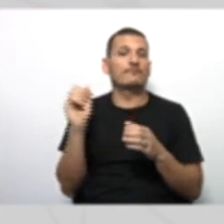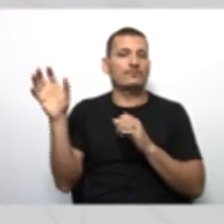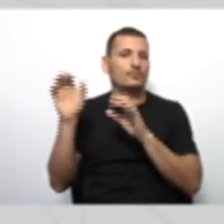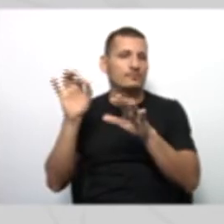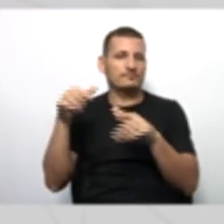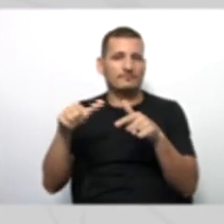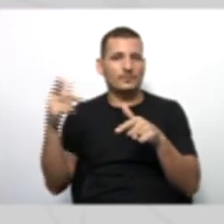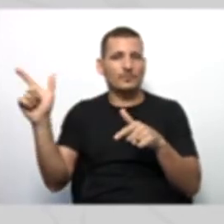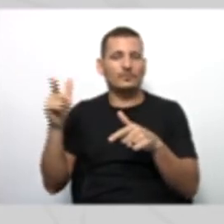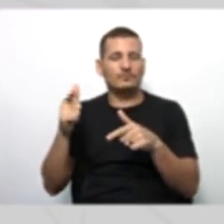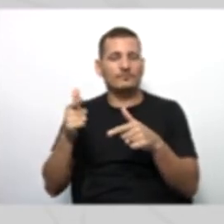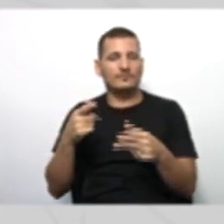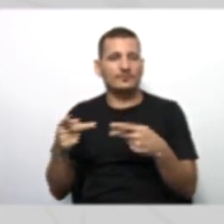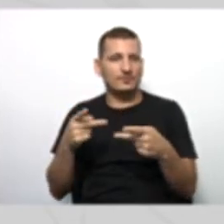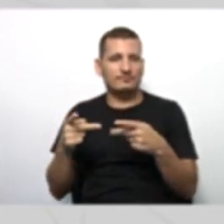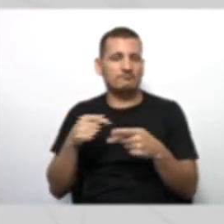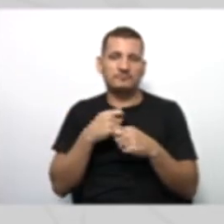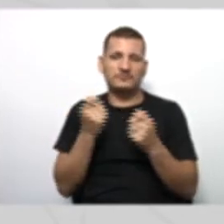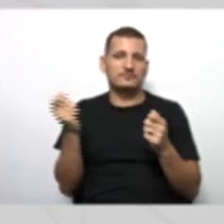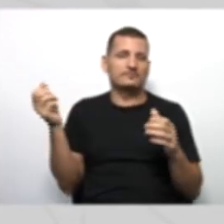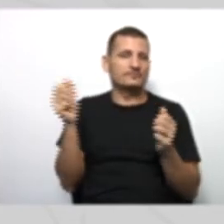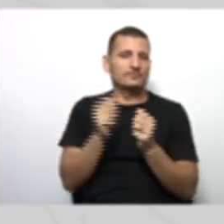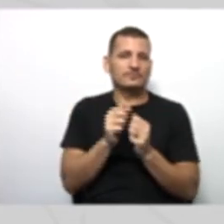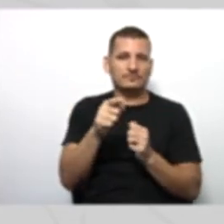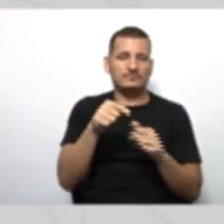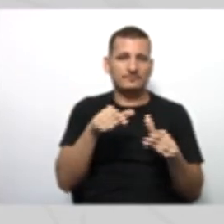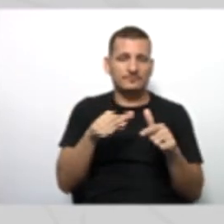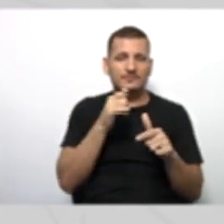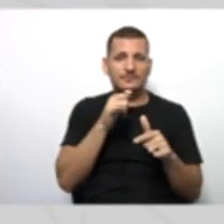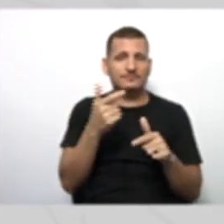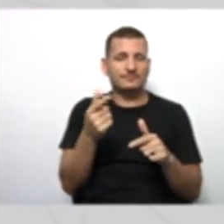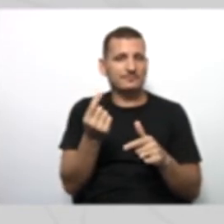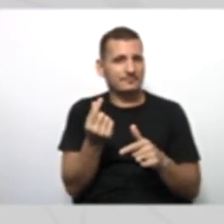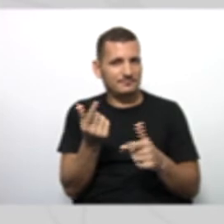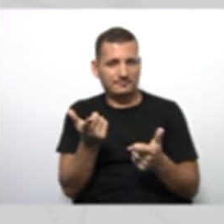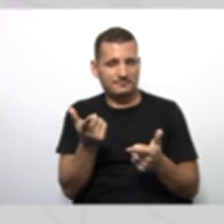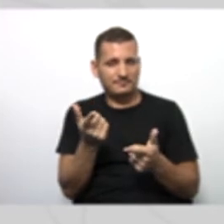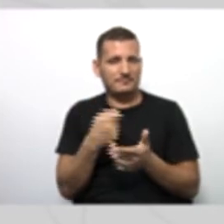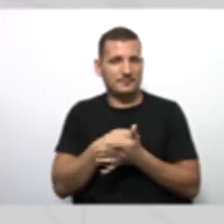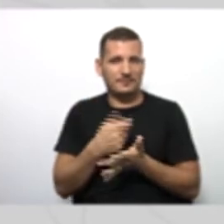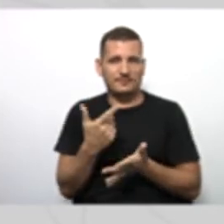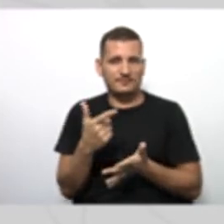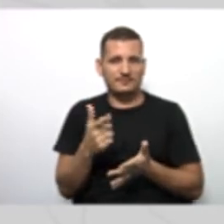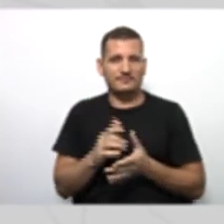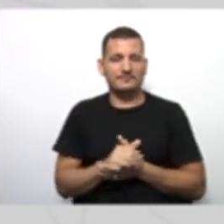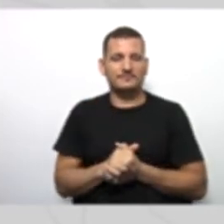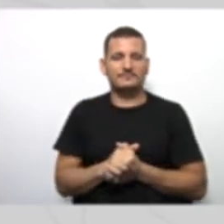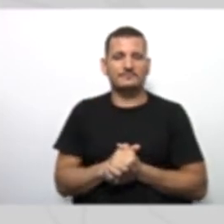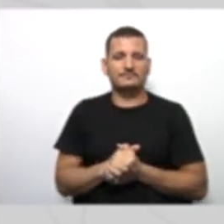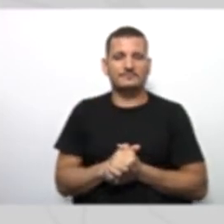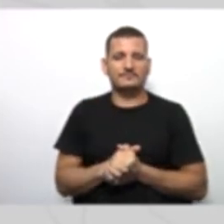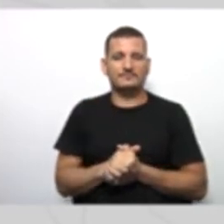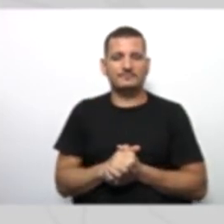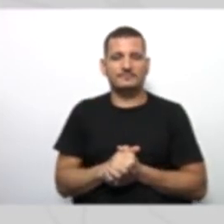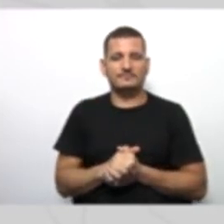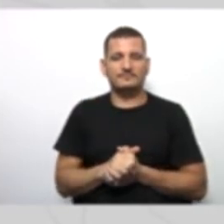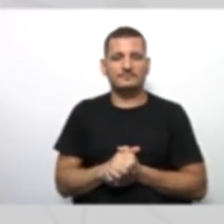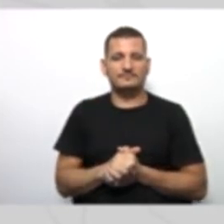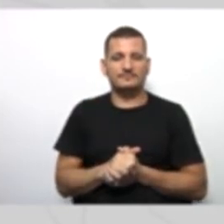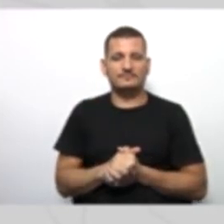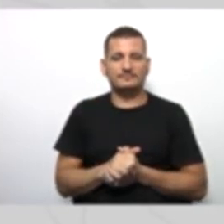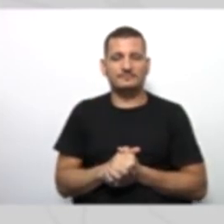caso. Nosso caso, né, gente? Falta de recursos para poder executar as nossas tarefas, os nossos projetos. Então, ele é de